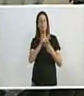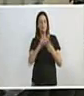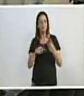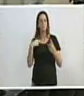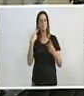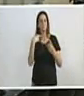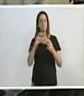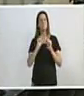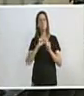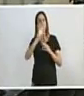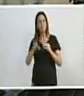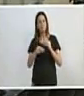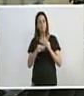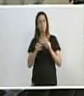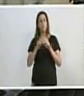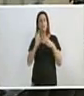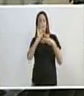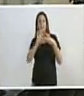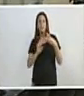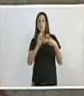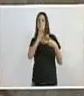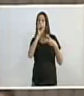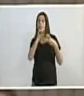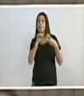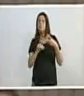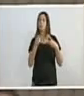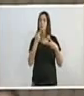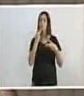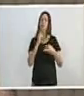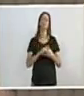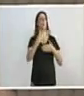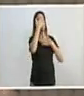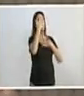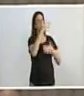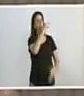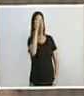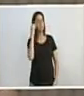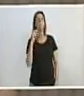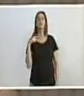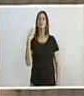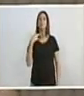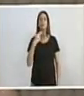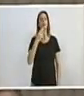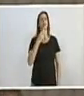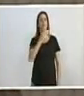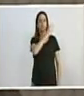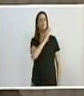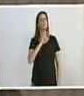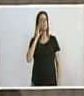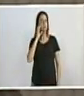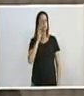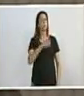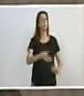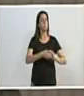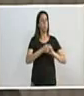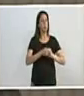que eu faço em 1 minuto, cada parte. Obrigado, vereador Marco. Eu queria, vereador César, primeiro lhe parabenizar pela franqueza do